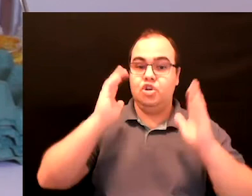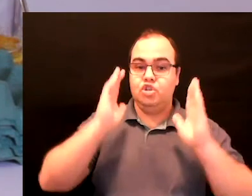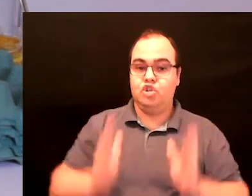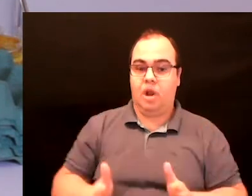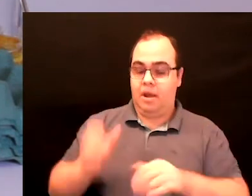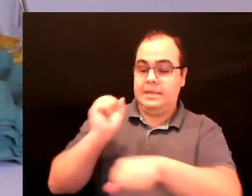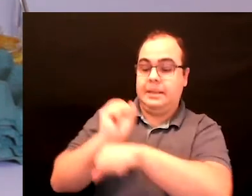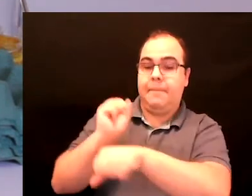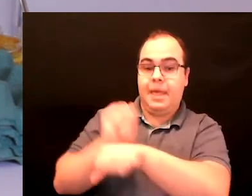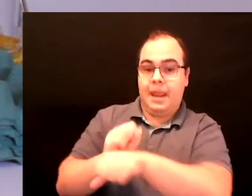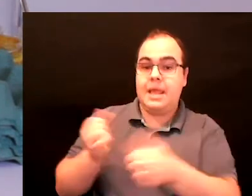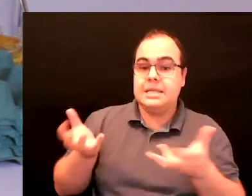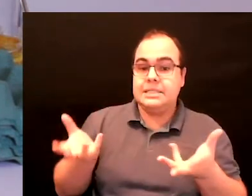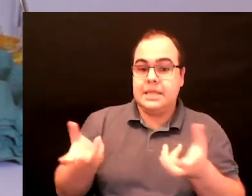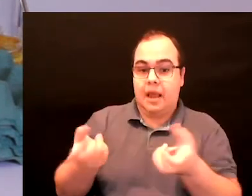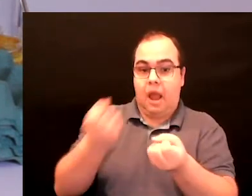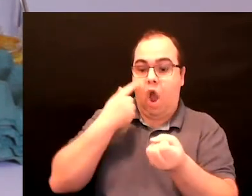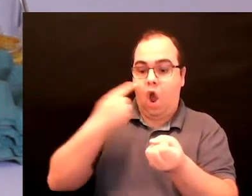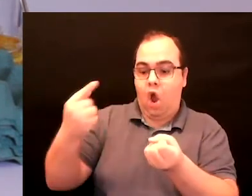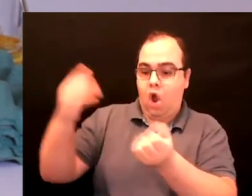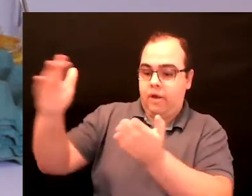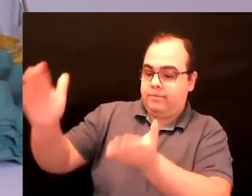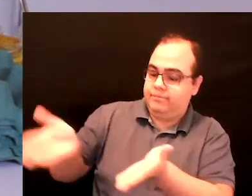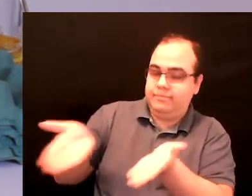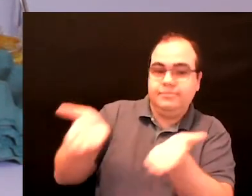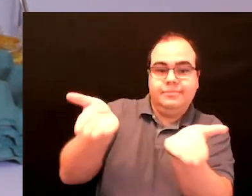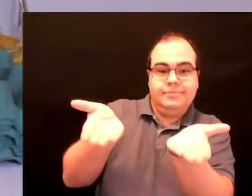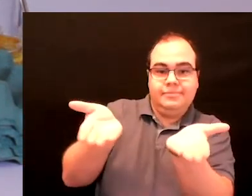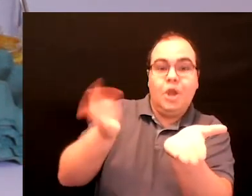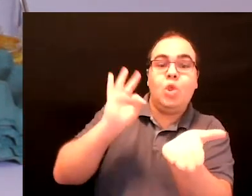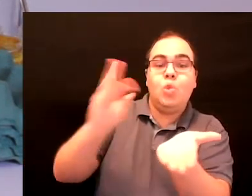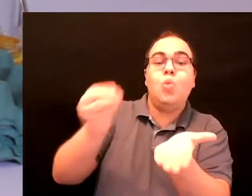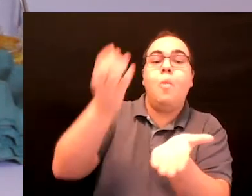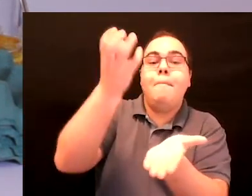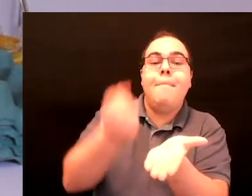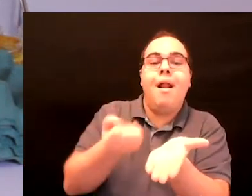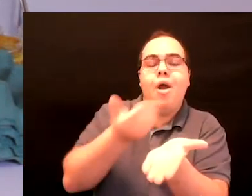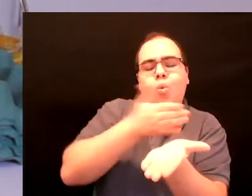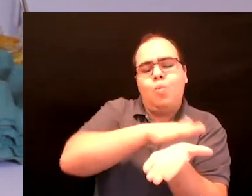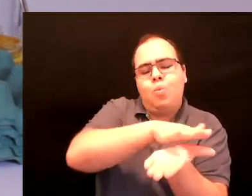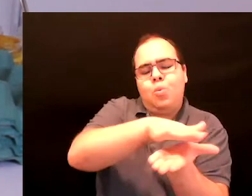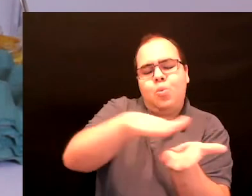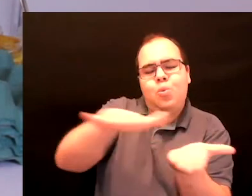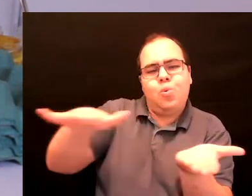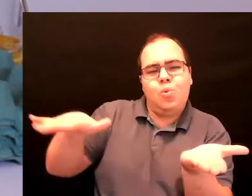Já pintei alguns pedaços e deixei secar. Ele fica assim, né? Todo coberto de